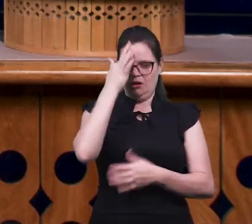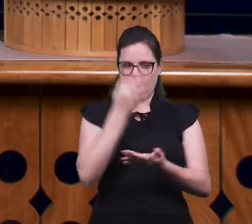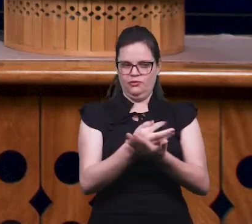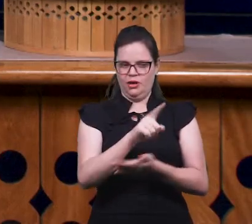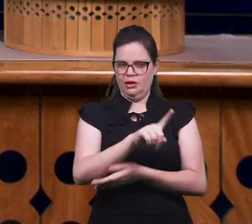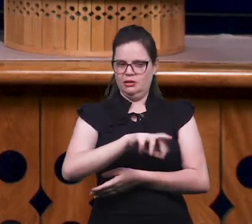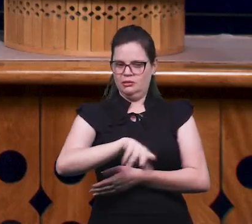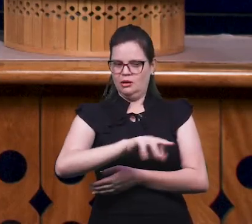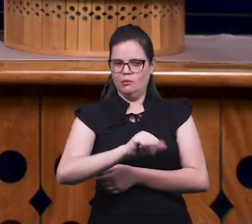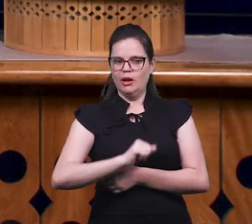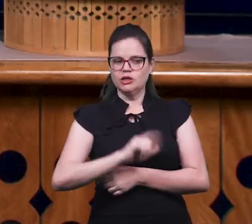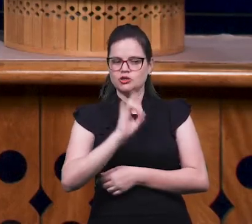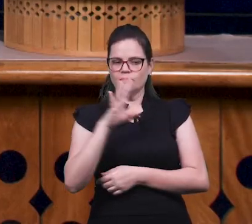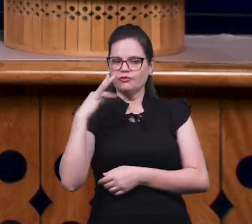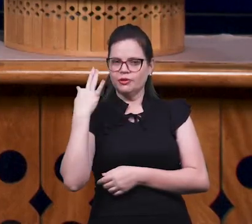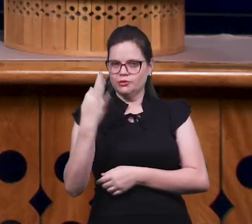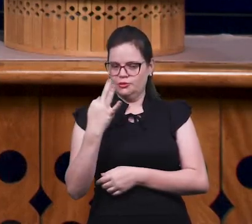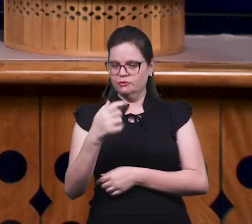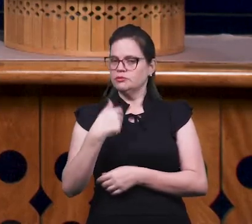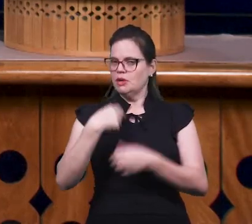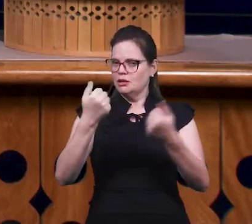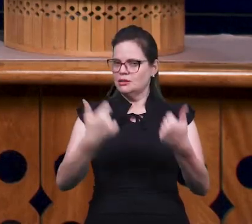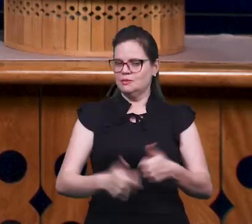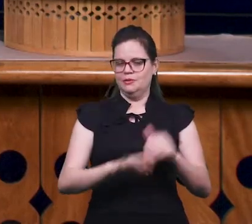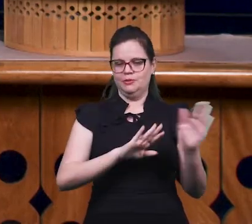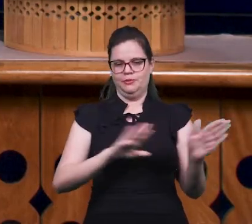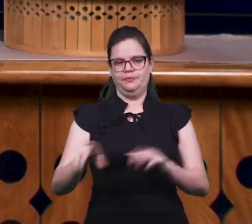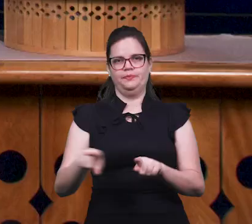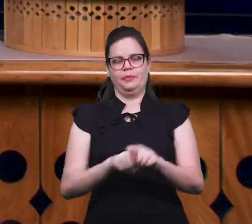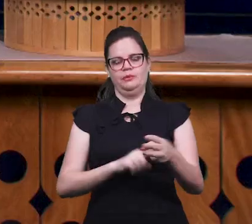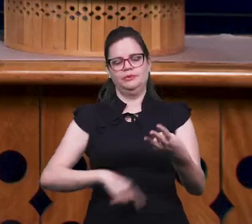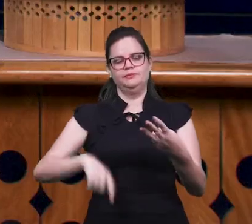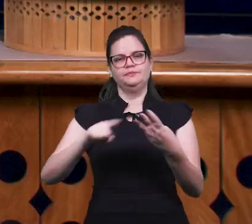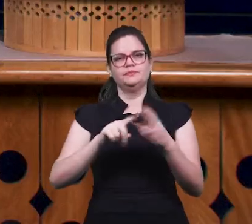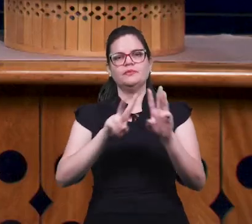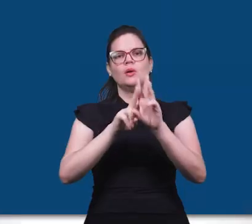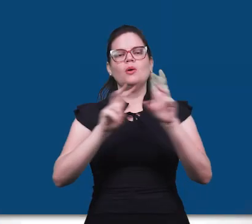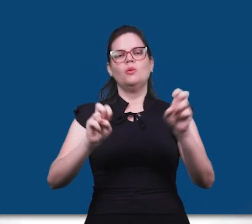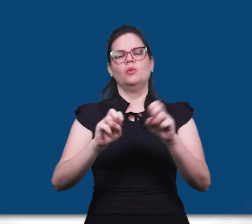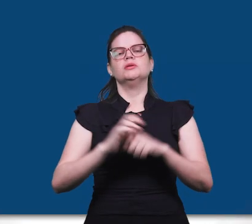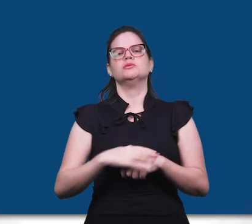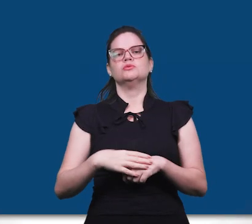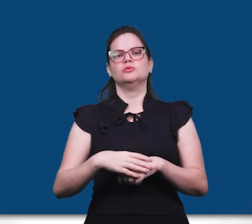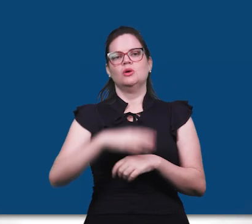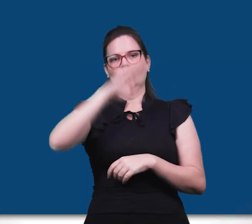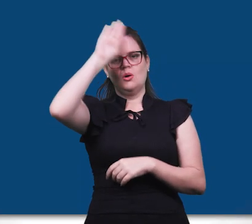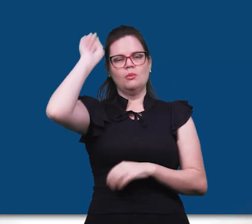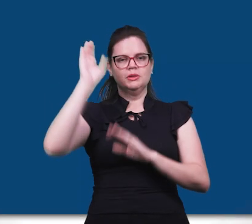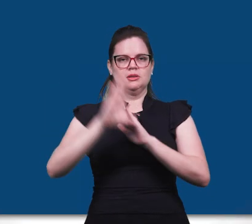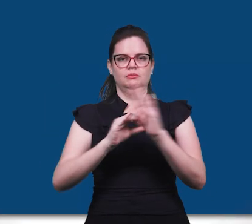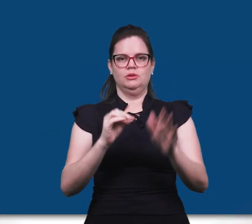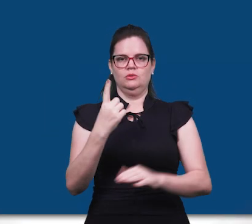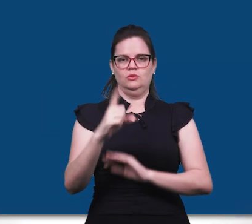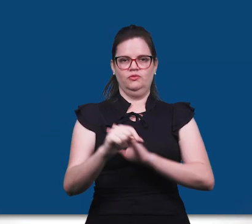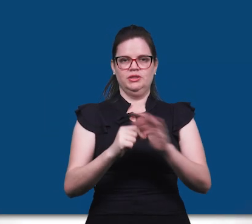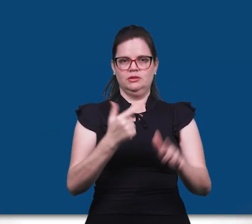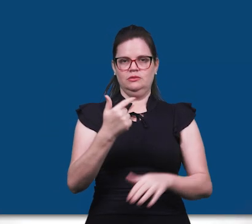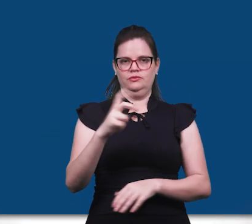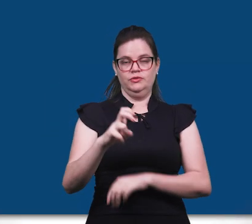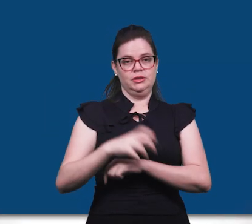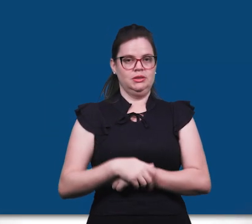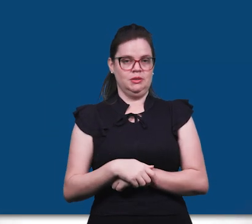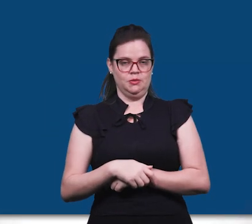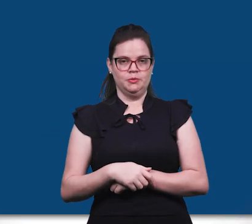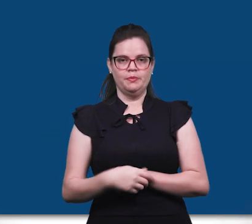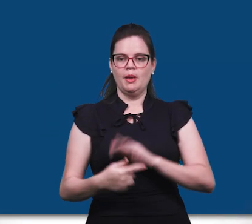serve. Temos que lembrar também o cristianismo humanista. Romanos 1:25 diz assim, honraram